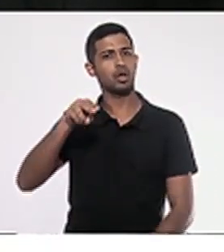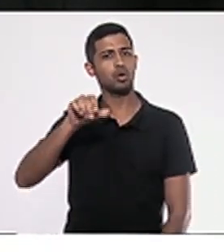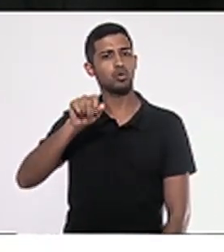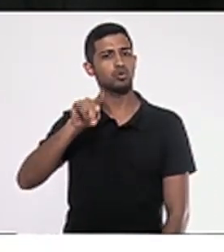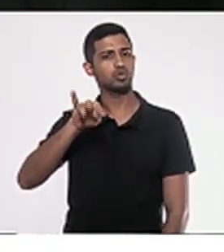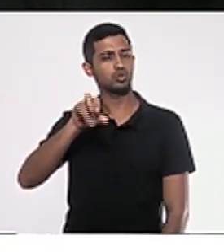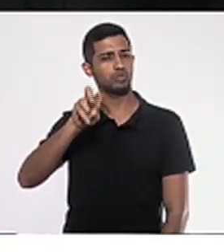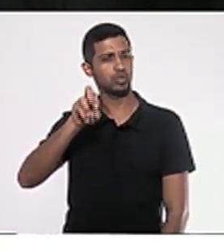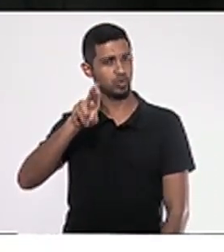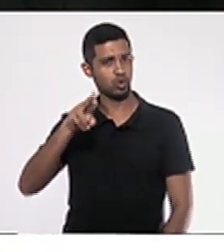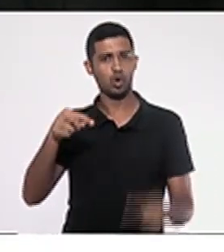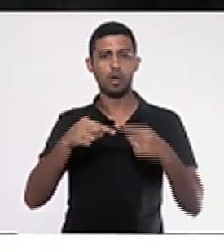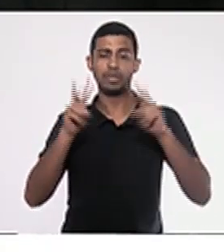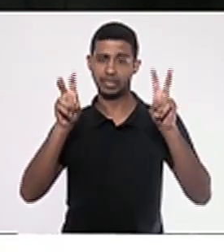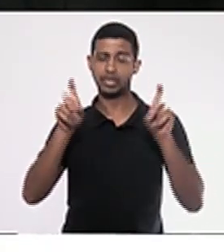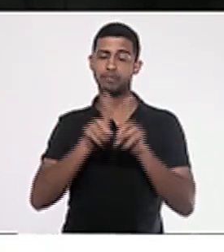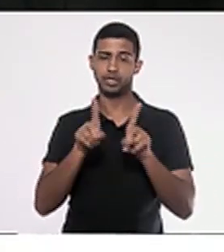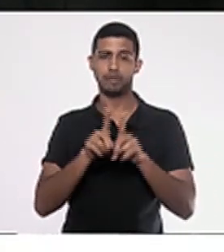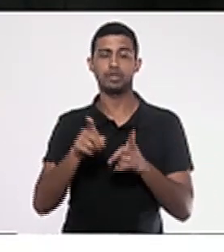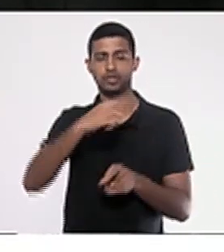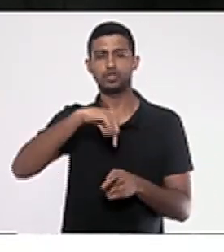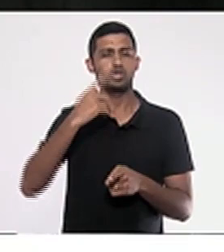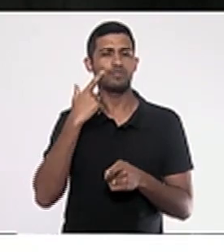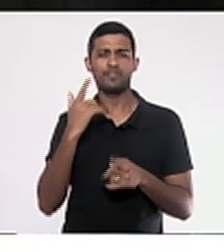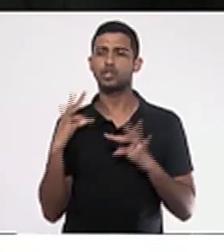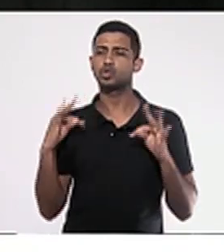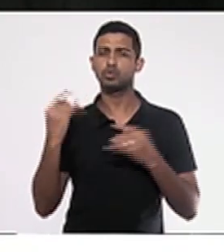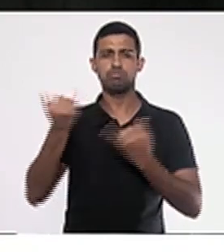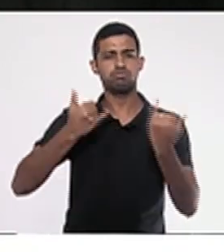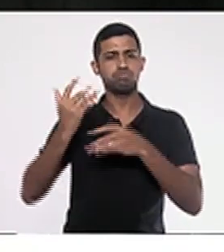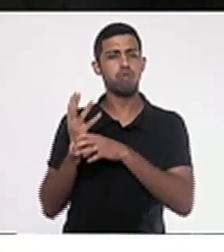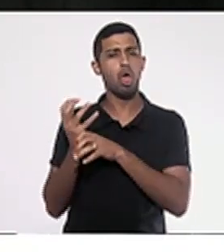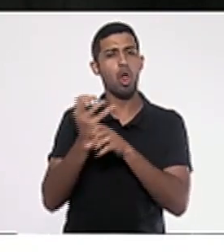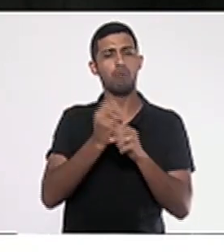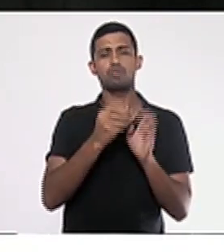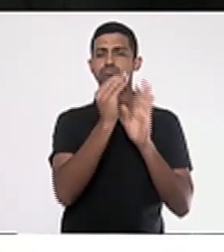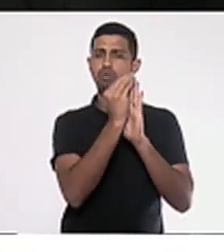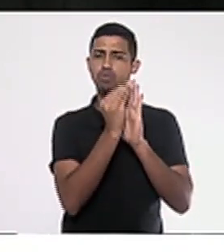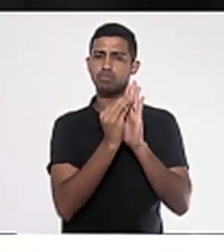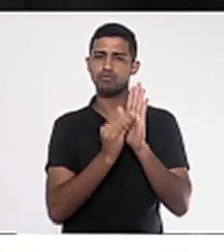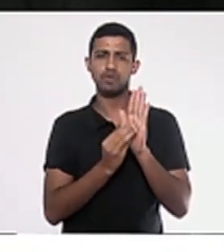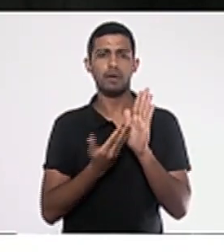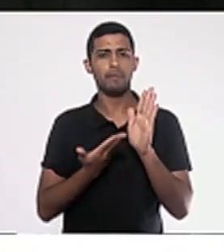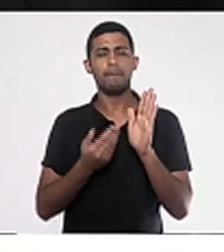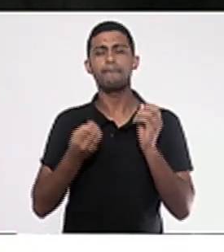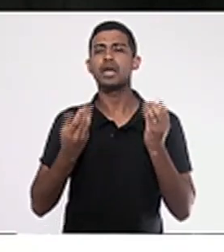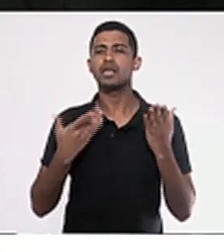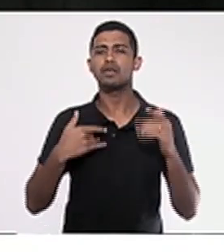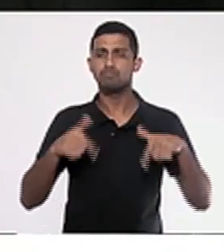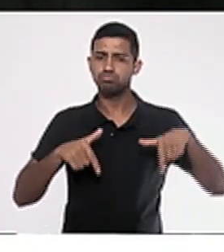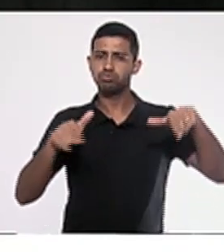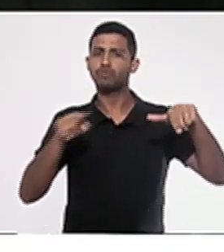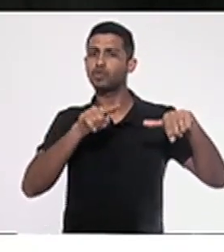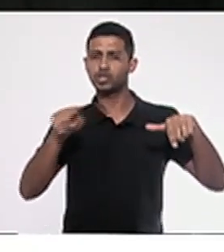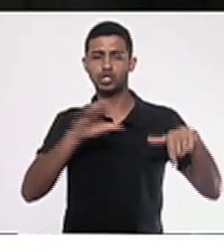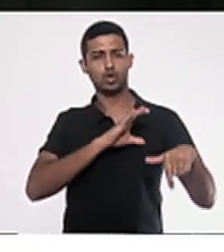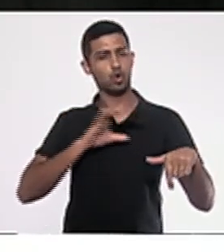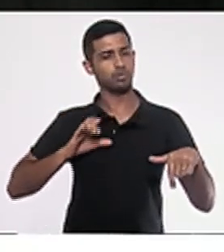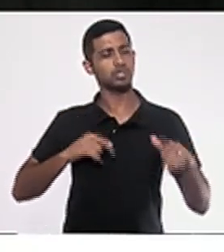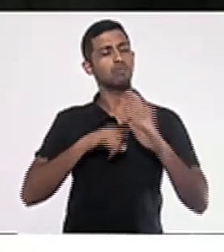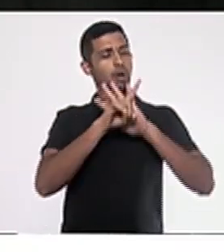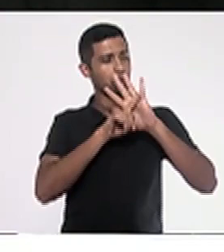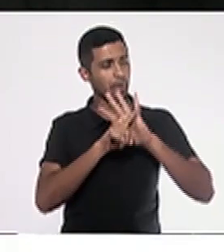temática também. Então, a gente também está aqui juntando para fins de análise da comissão